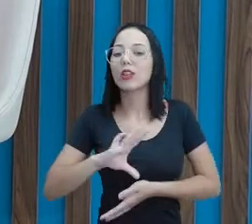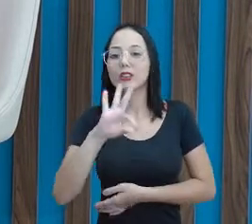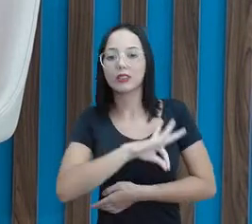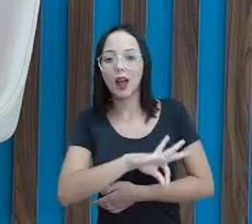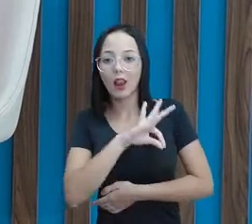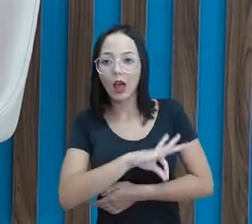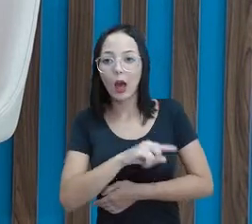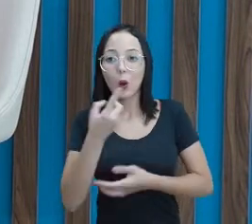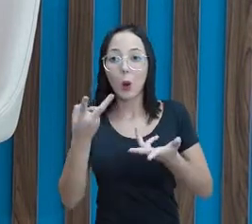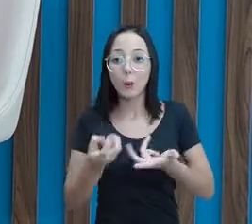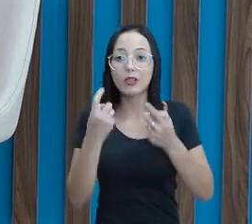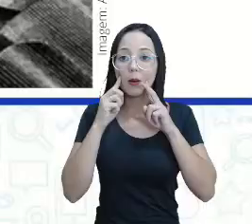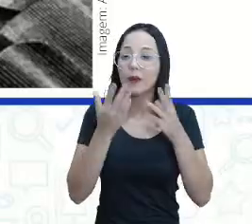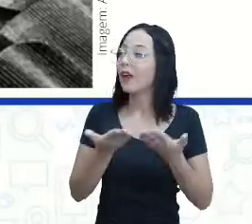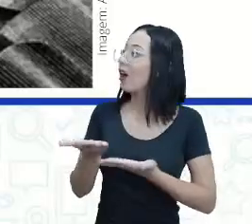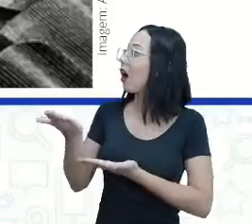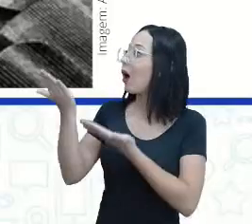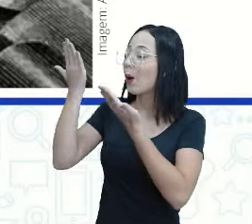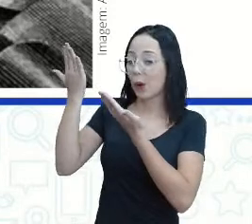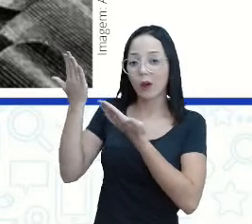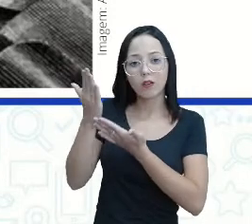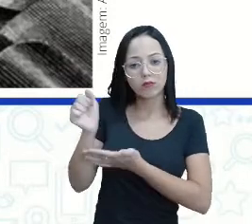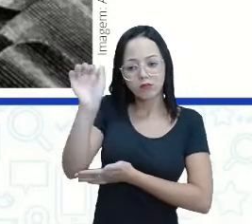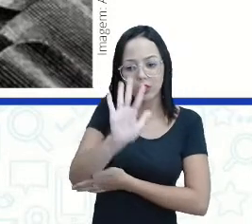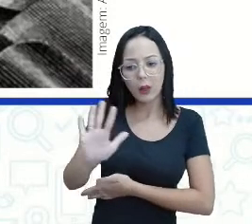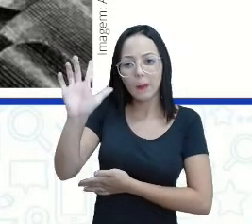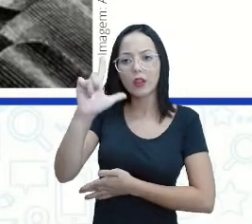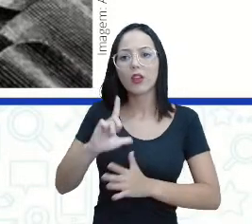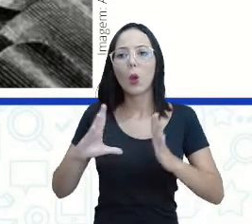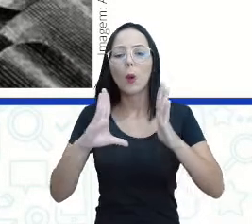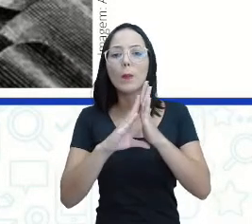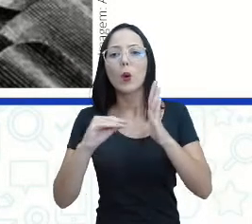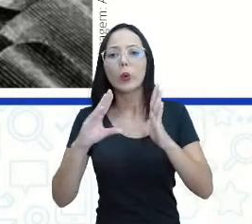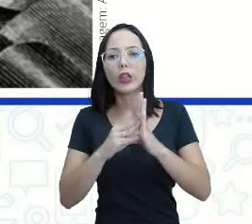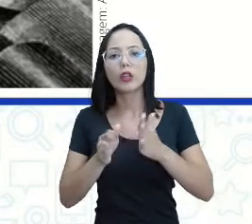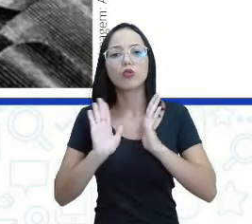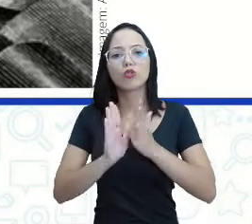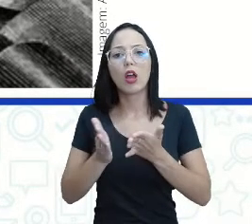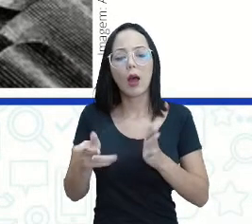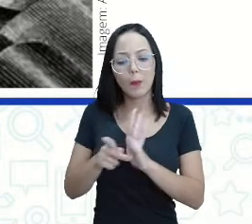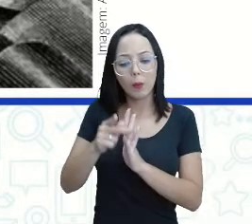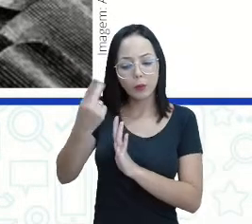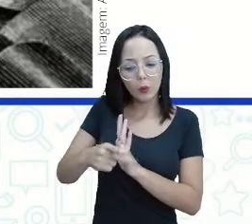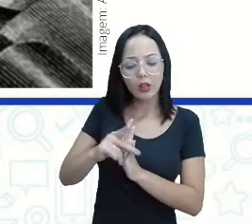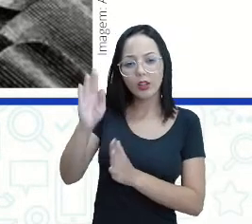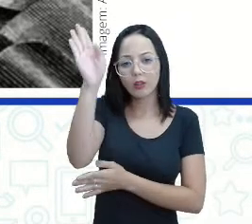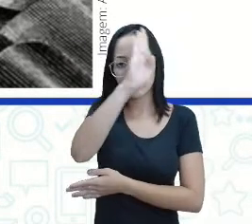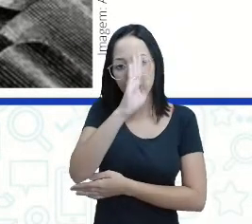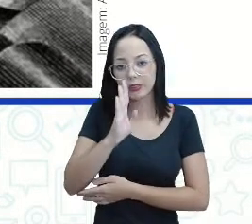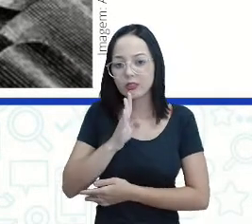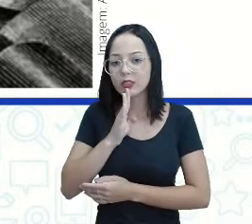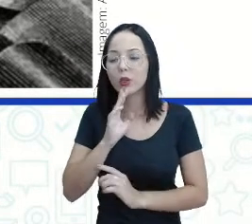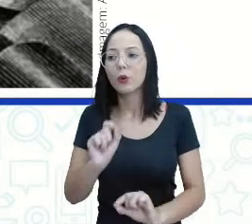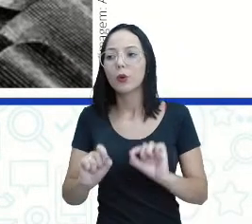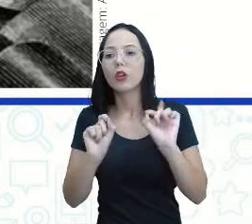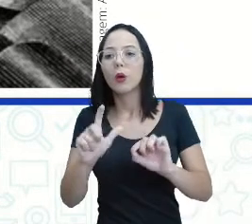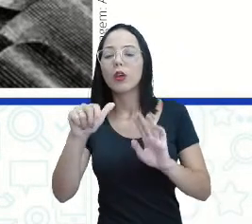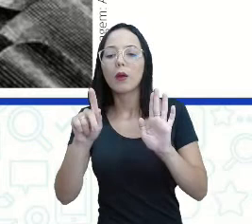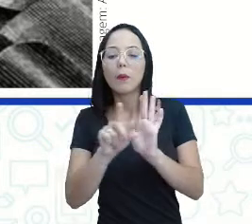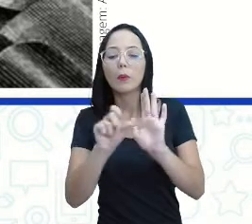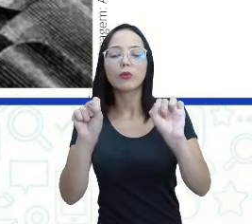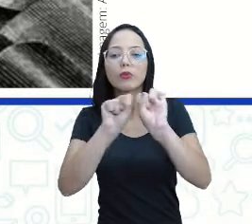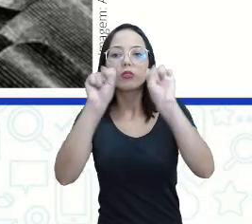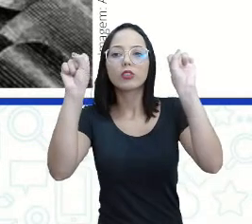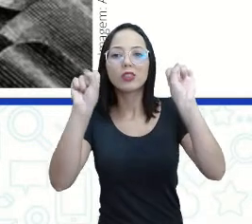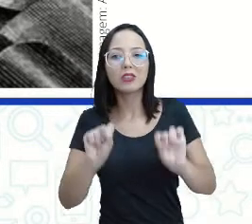vocês observam aí na sua tela, a gente tinha um modelo muito presente aqui também no Brasil, que era aquele sistema